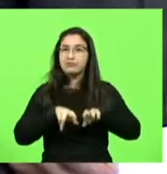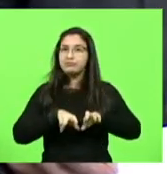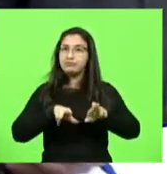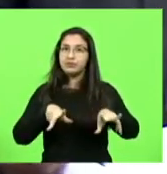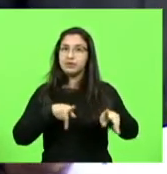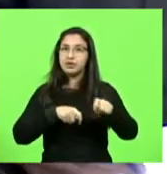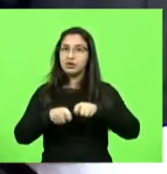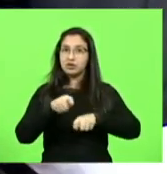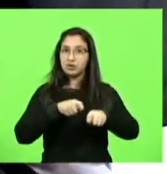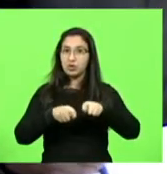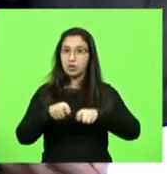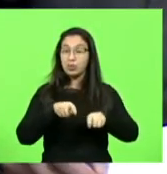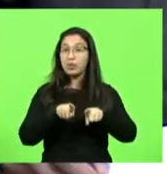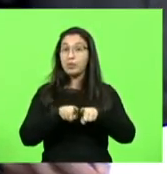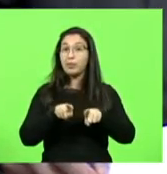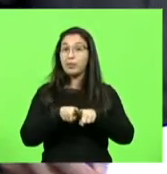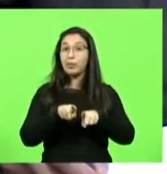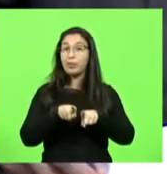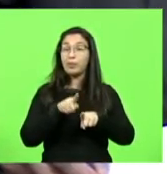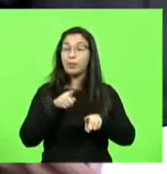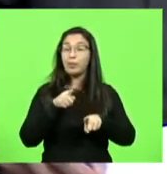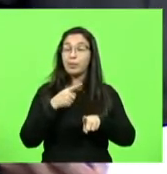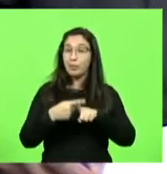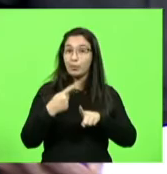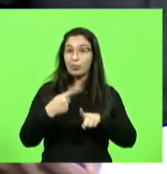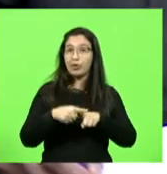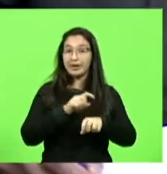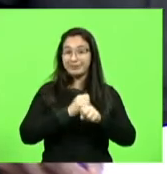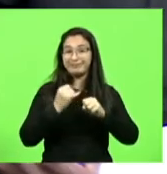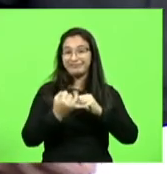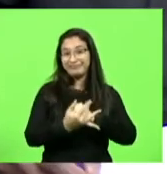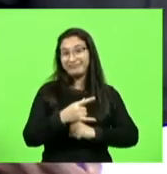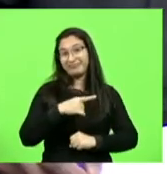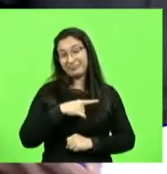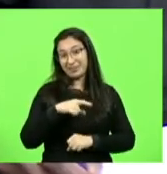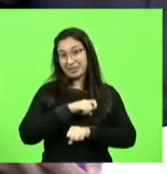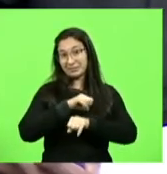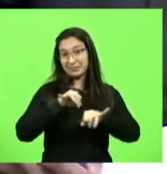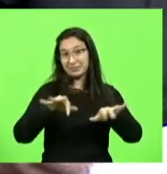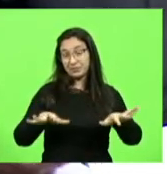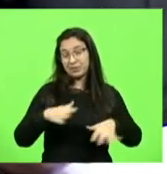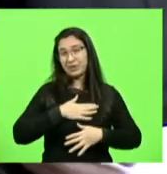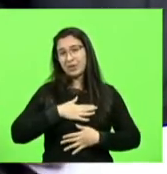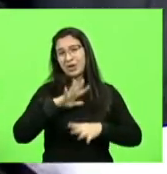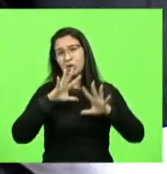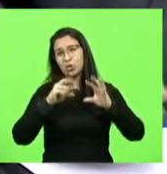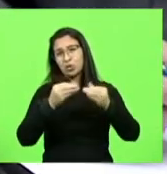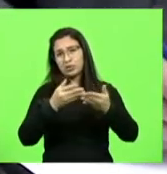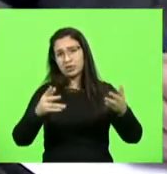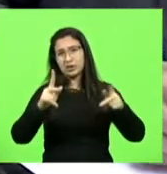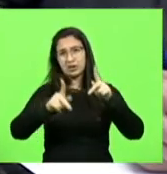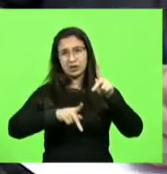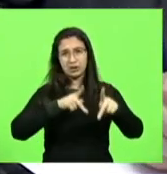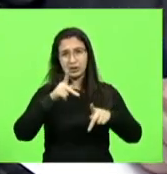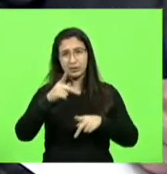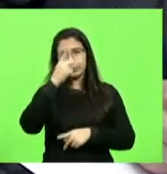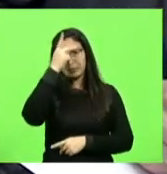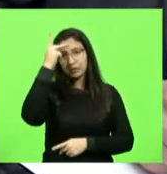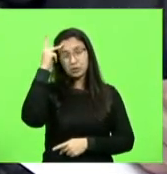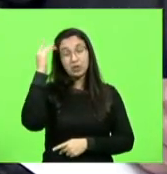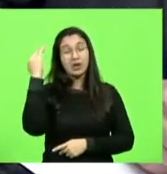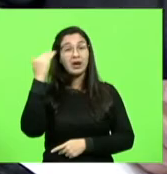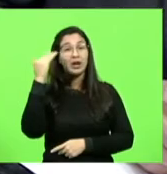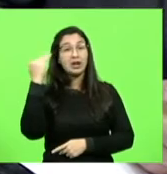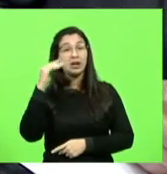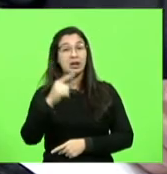numa pandemia, numa crise, mas, infelizmente, gostaria que todas as pessoas soubessem e entendessem do que a